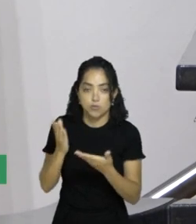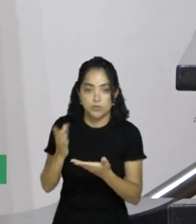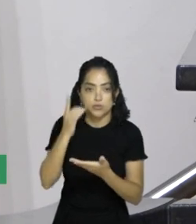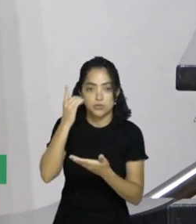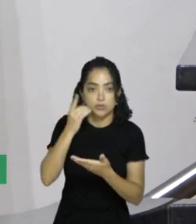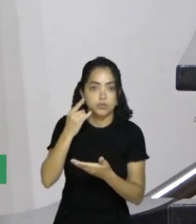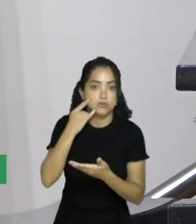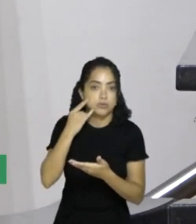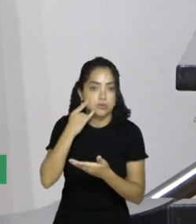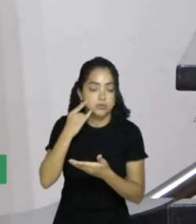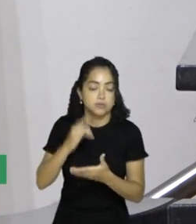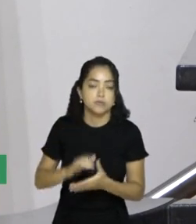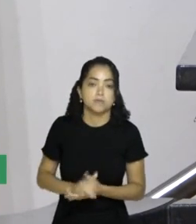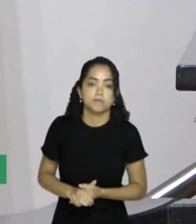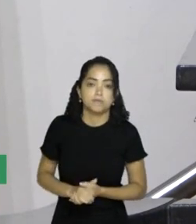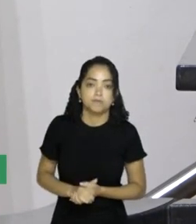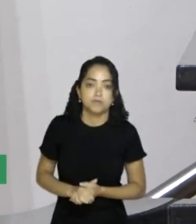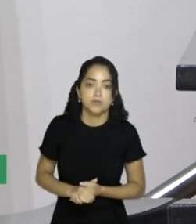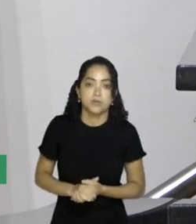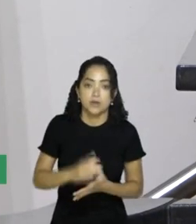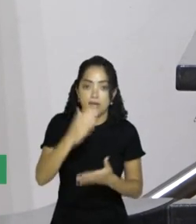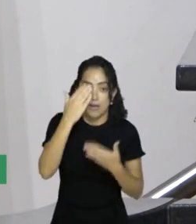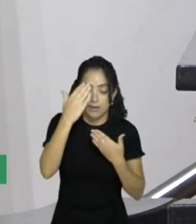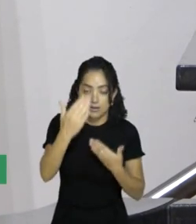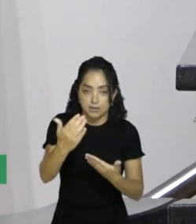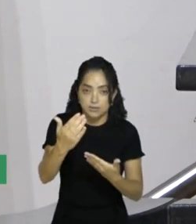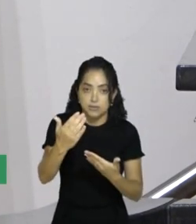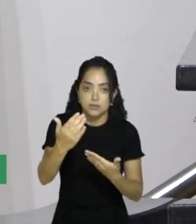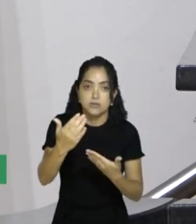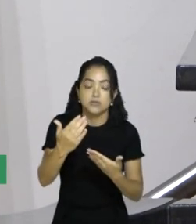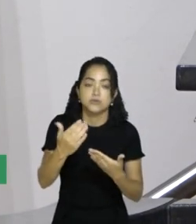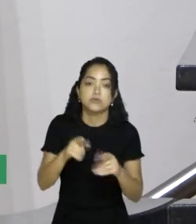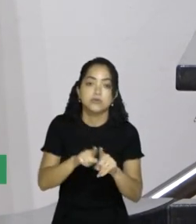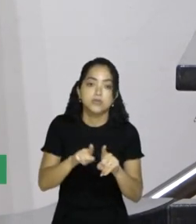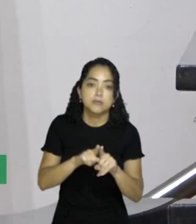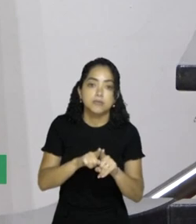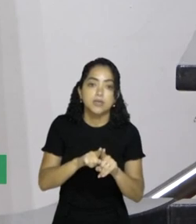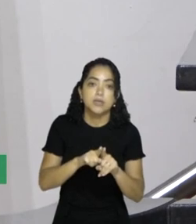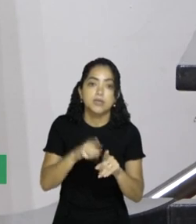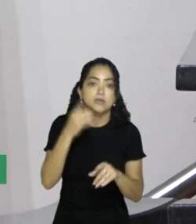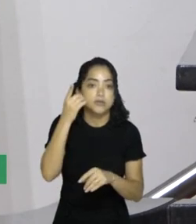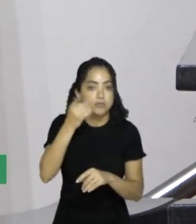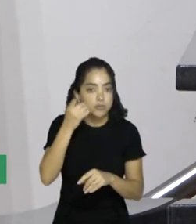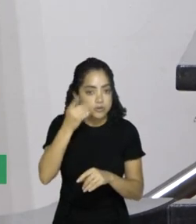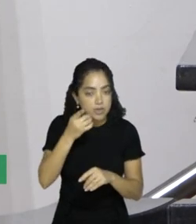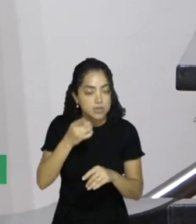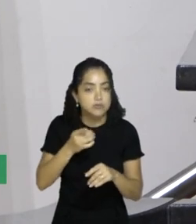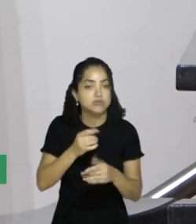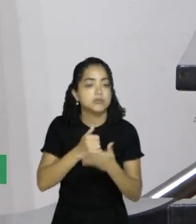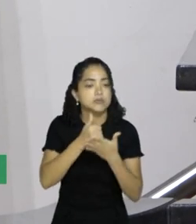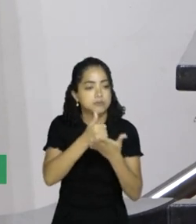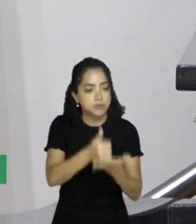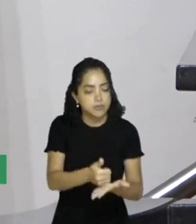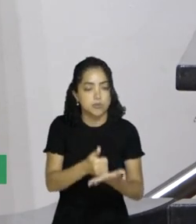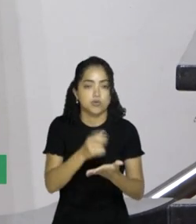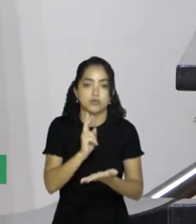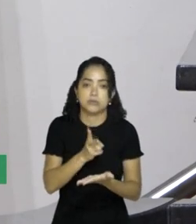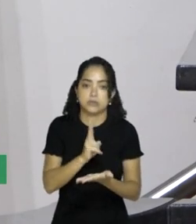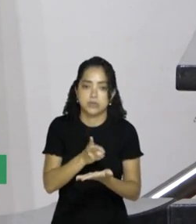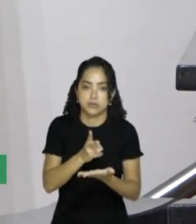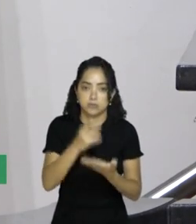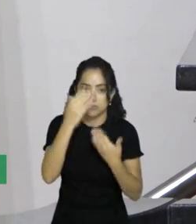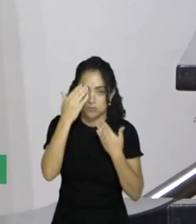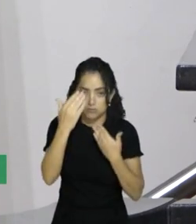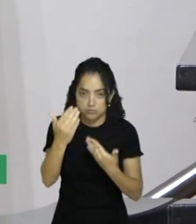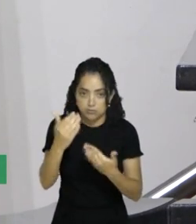por tudo que tem feito por Xaxim e Agradeço também sem dominar os demais deputados que sempre foram parceiros do nosso município agradeço Mais Uma Vez